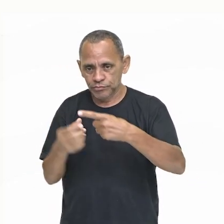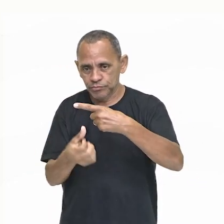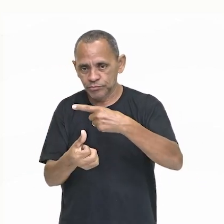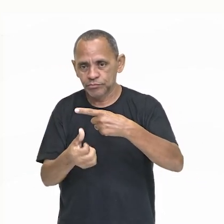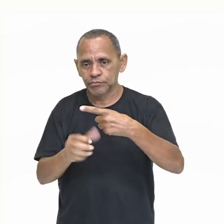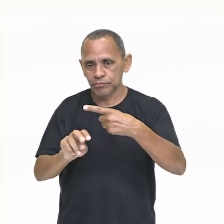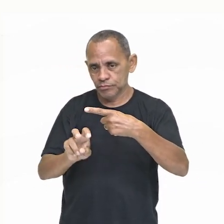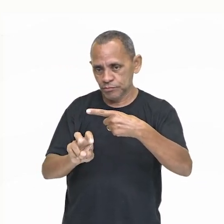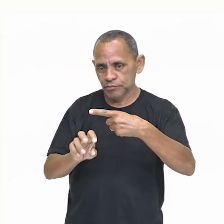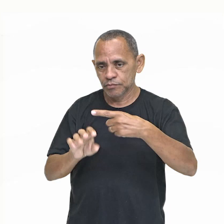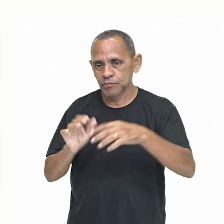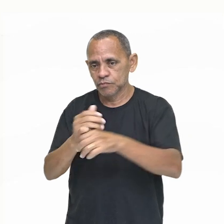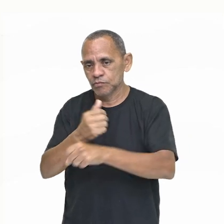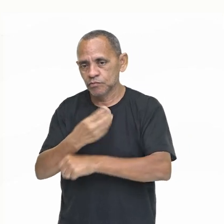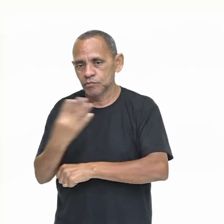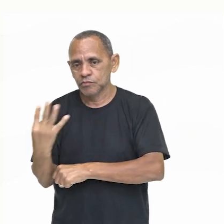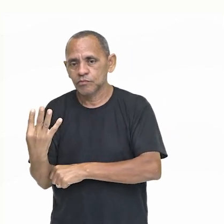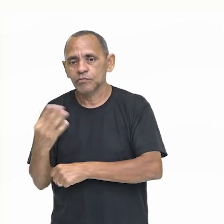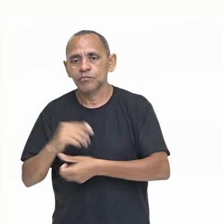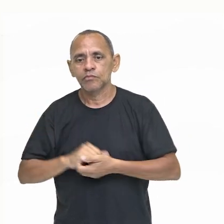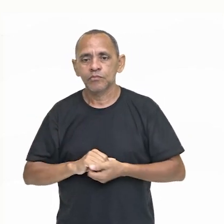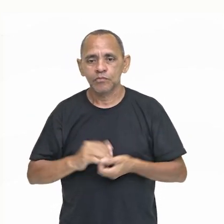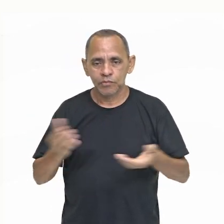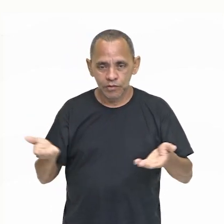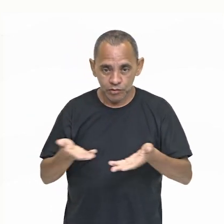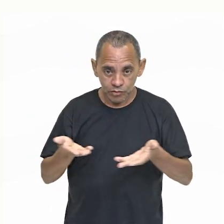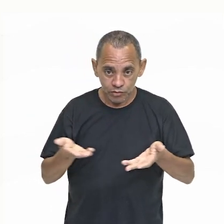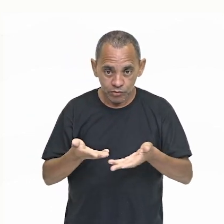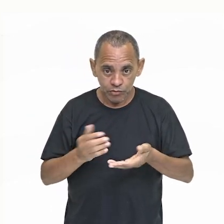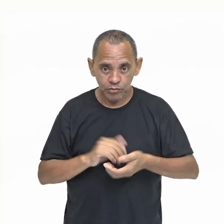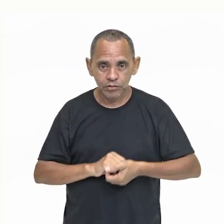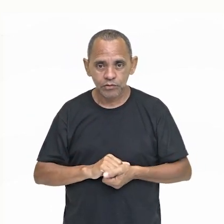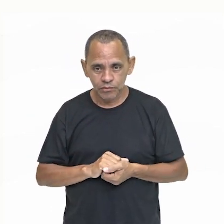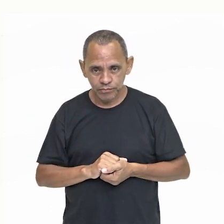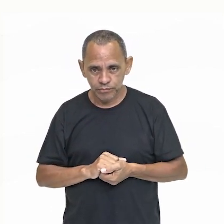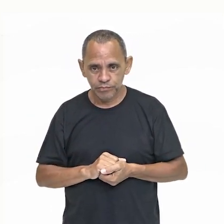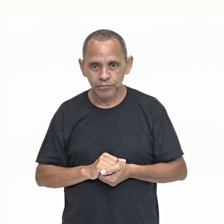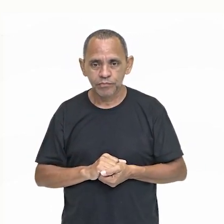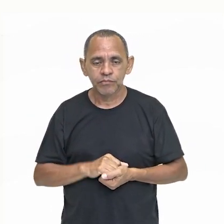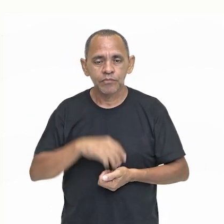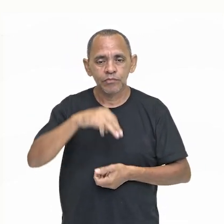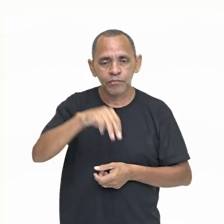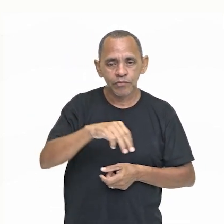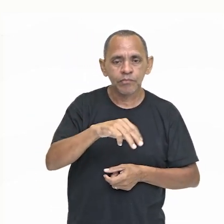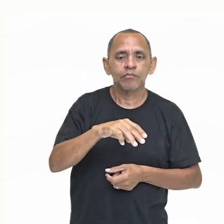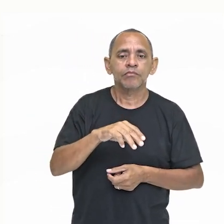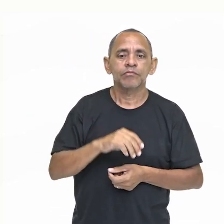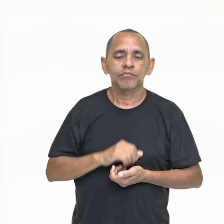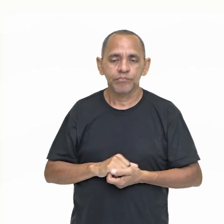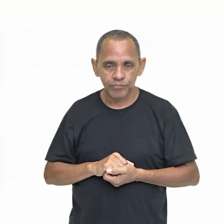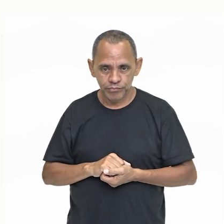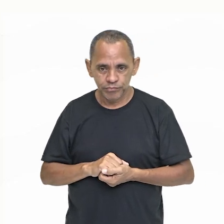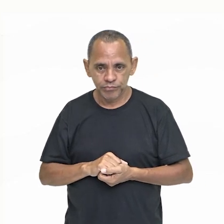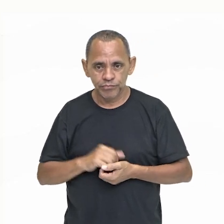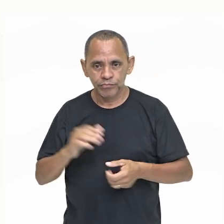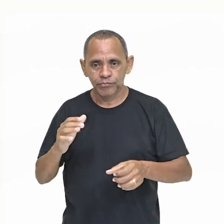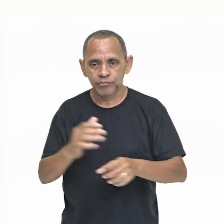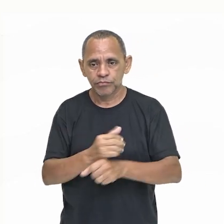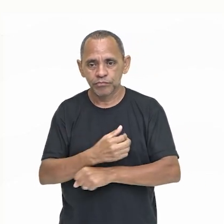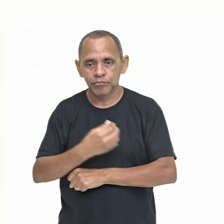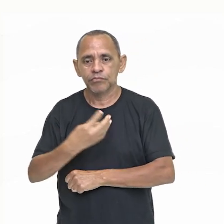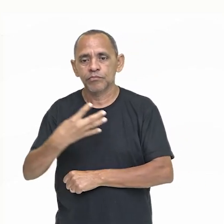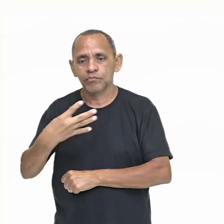que eu procuro? A massa do corpo. Logo, M vale